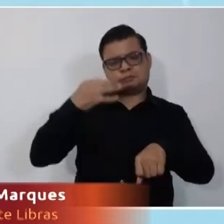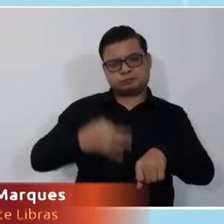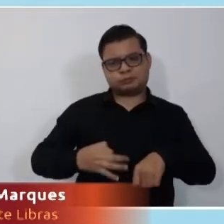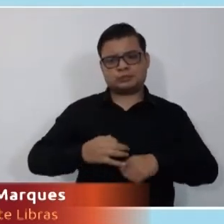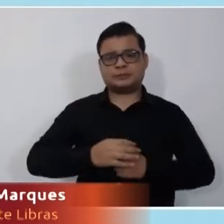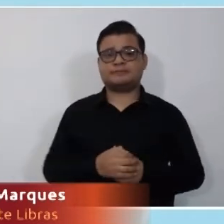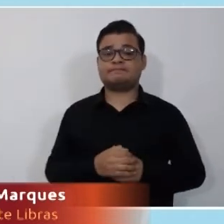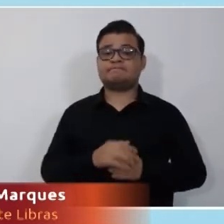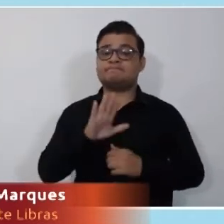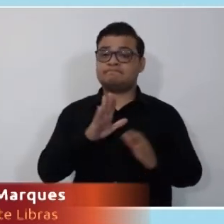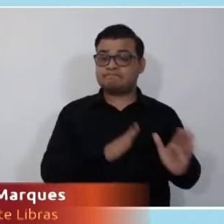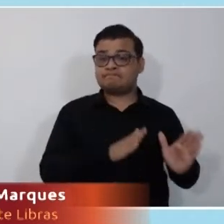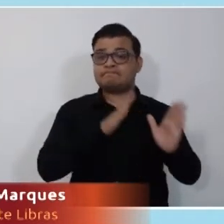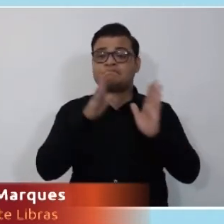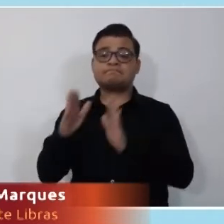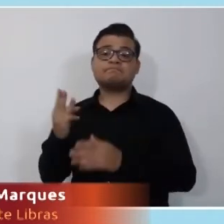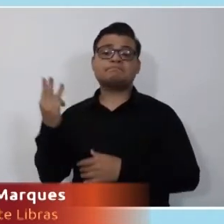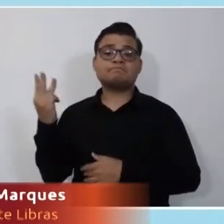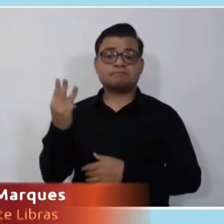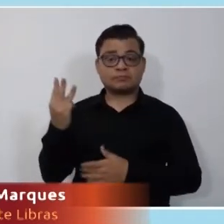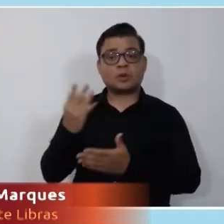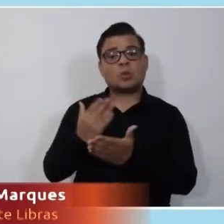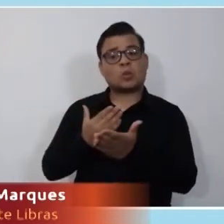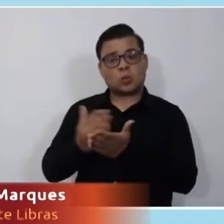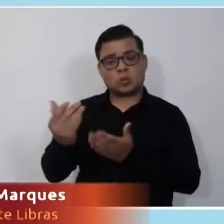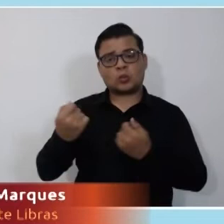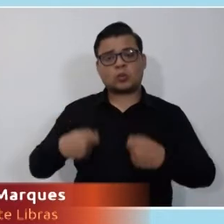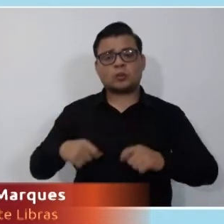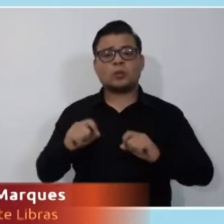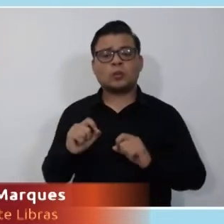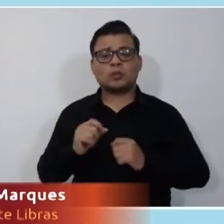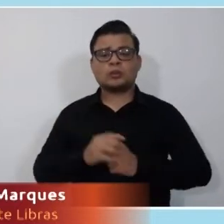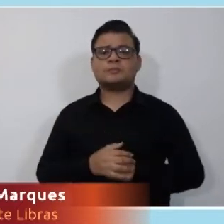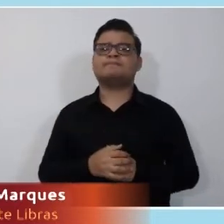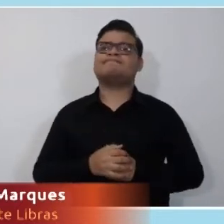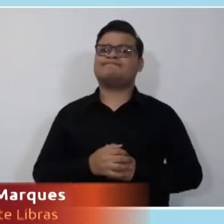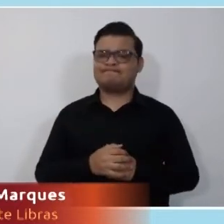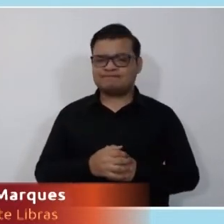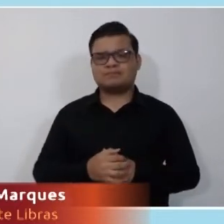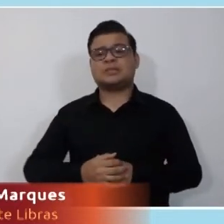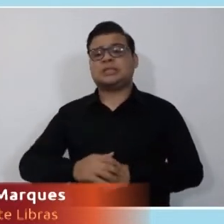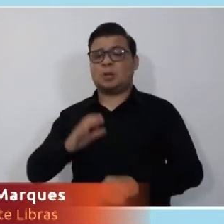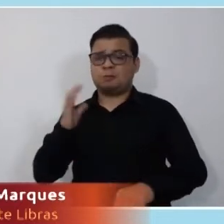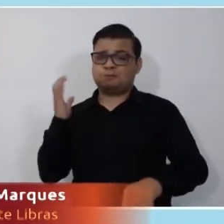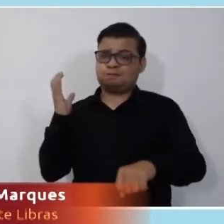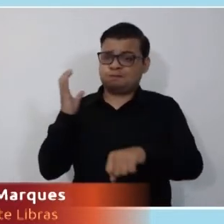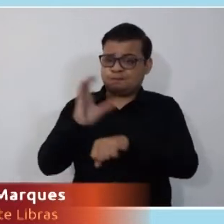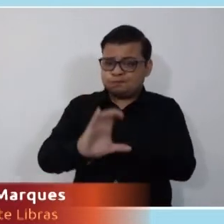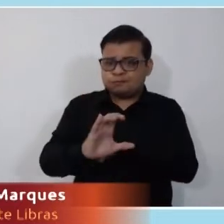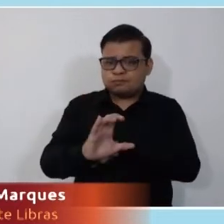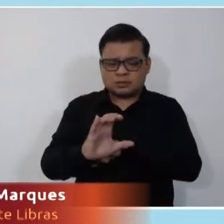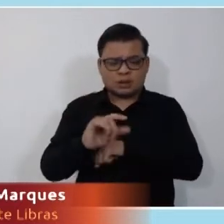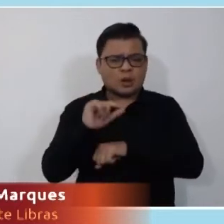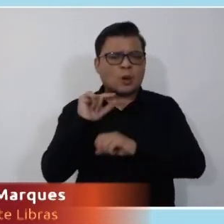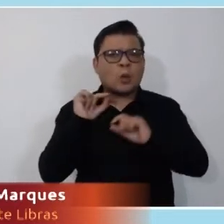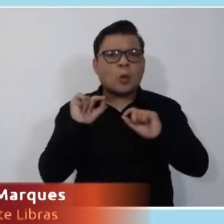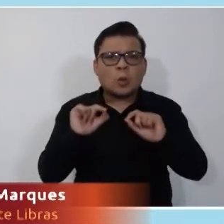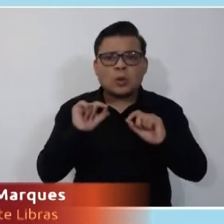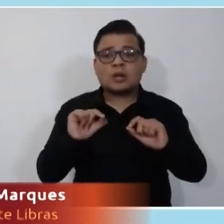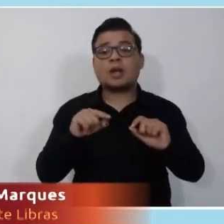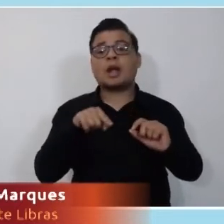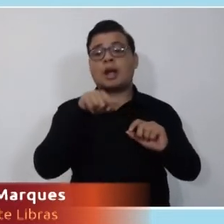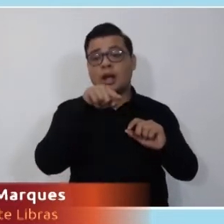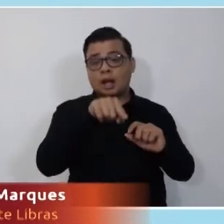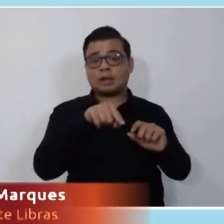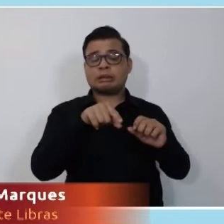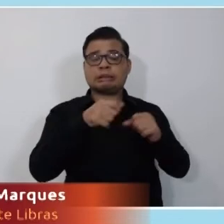ainda tem que começar. Qual que é a terceira etapa? Investimento pesado em infraestrutura de transporte. Não adianta